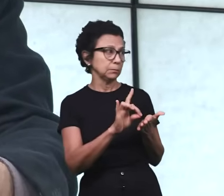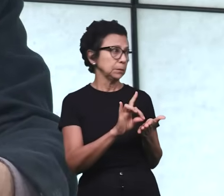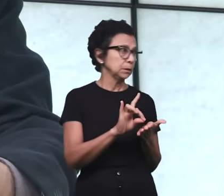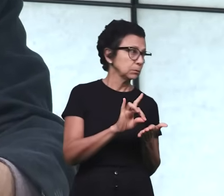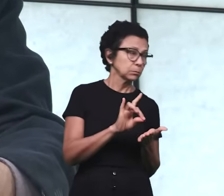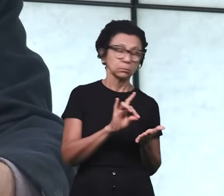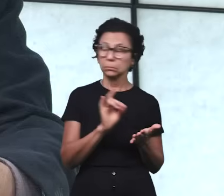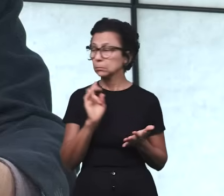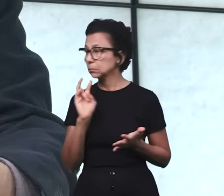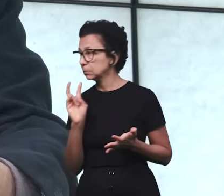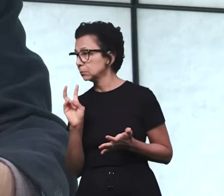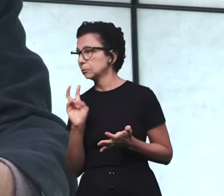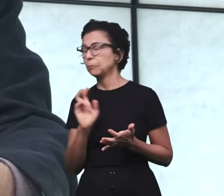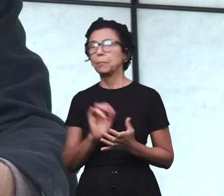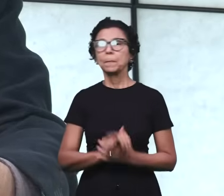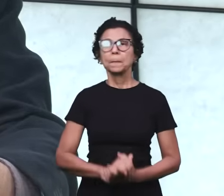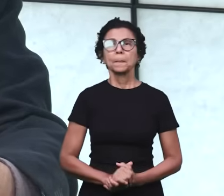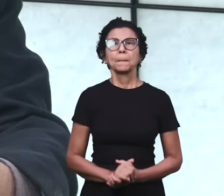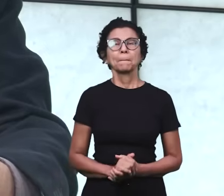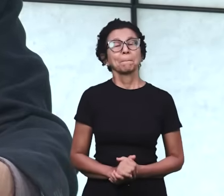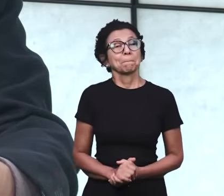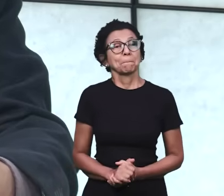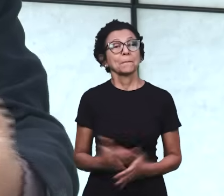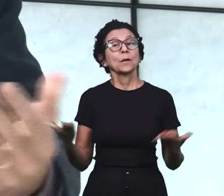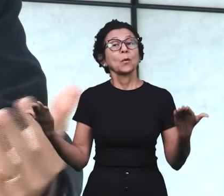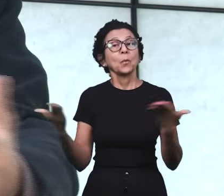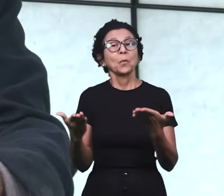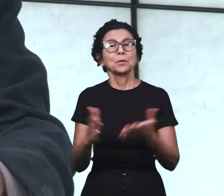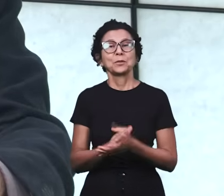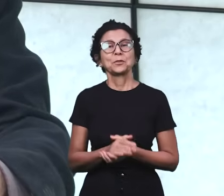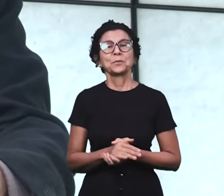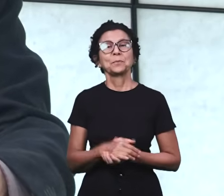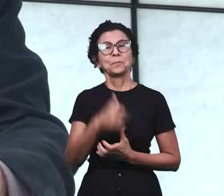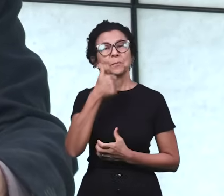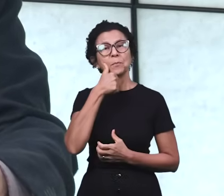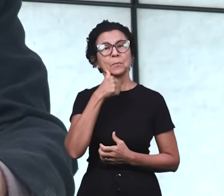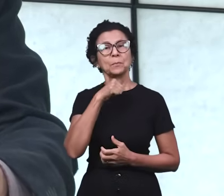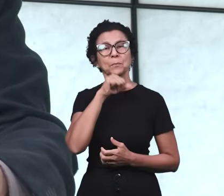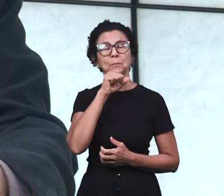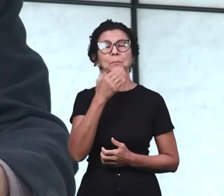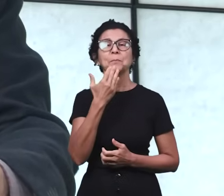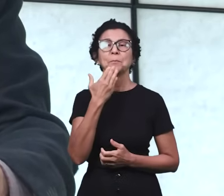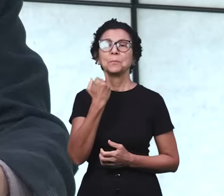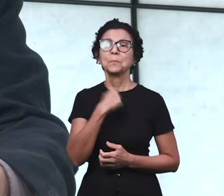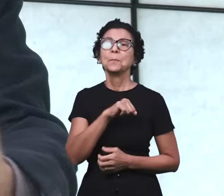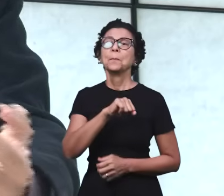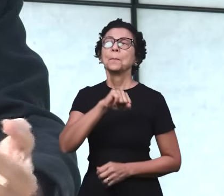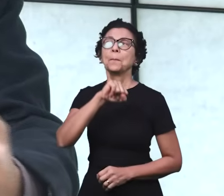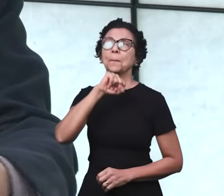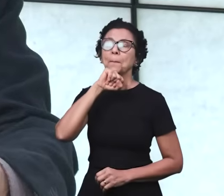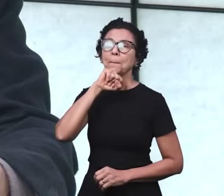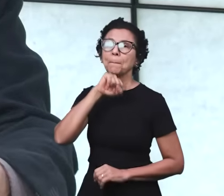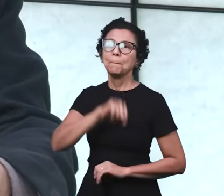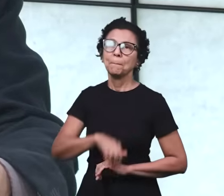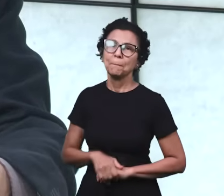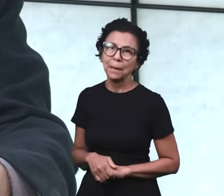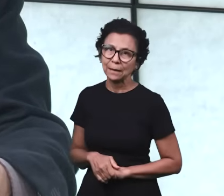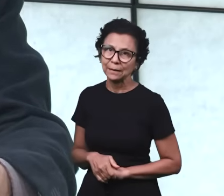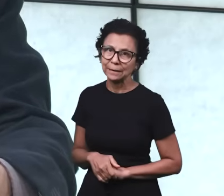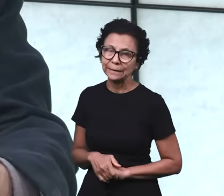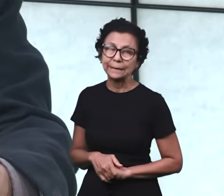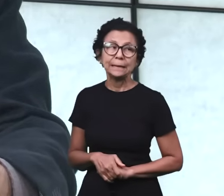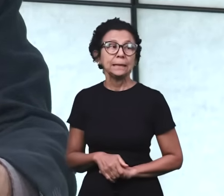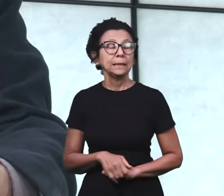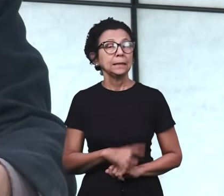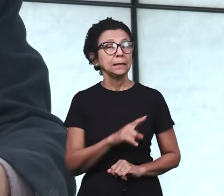inimigo. E às vezes os pais têm as tarefas, né? O trabalho, eu tenho que prover o sustento,